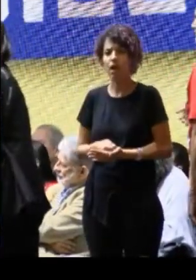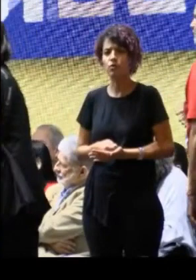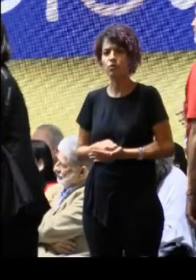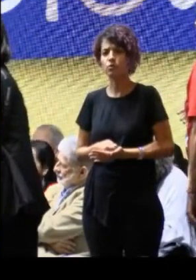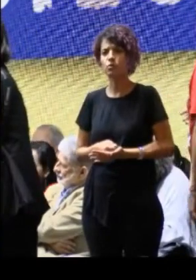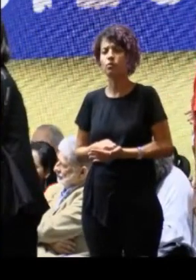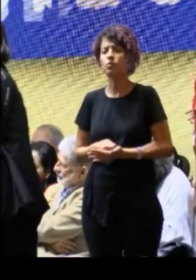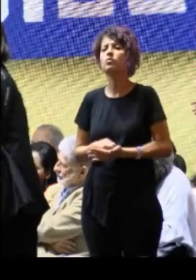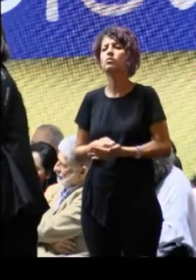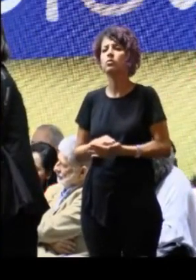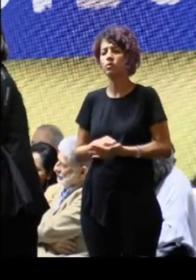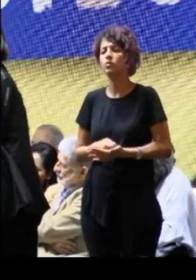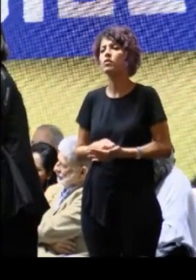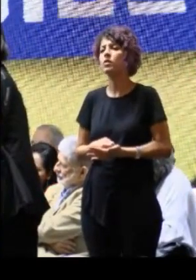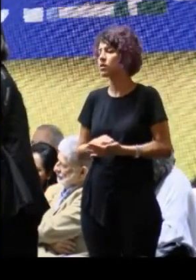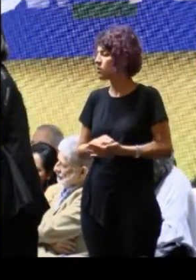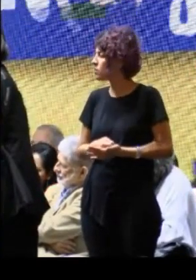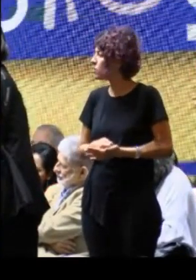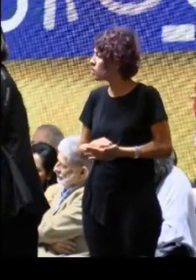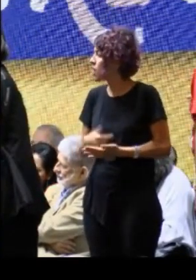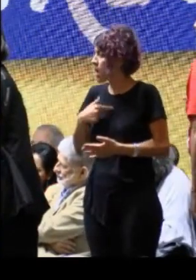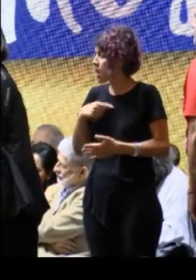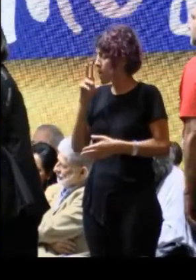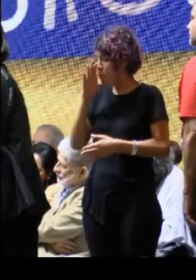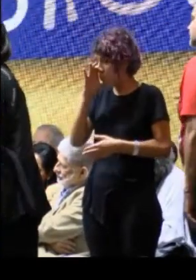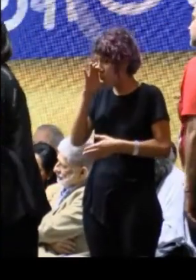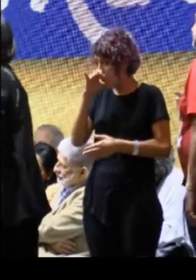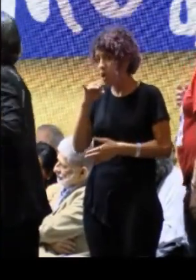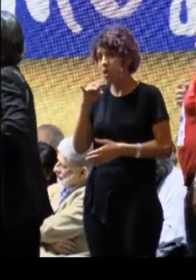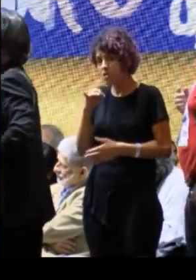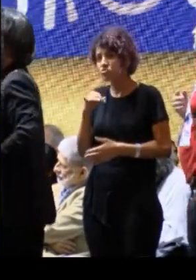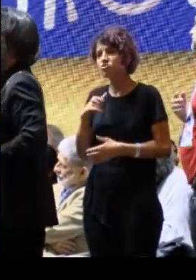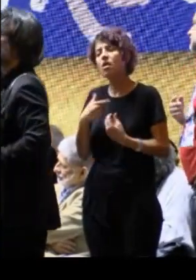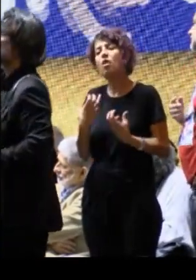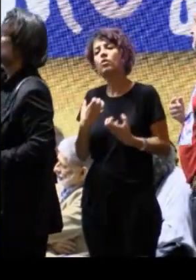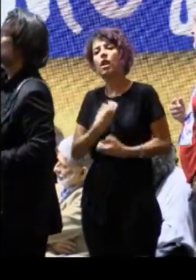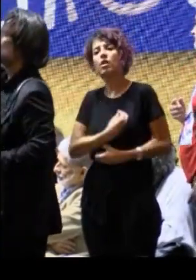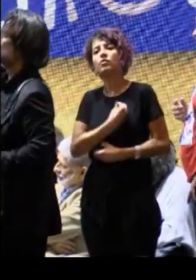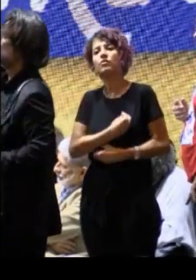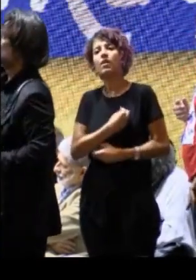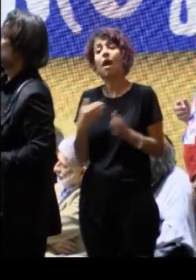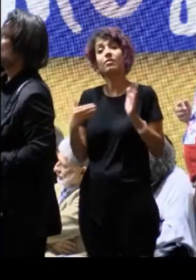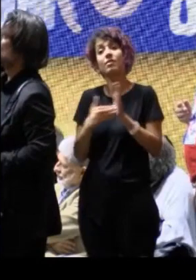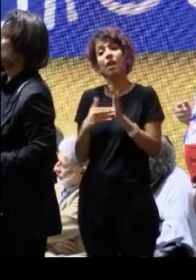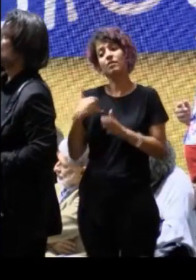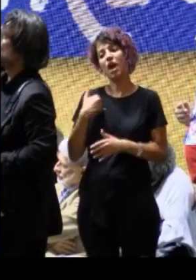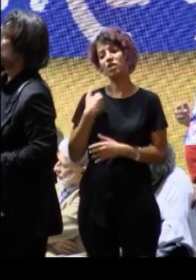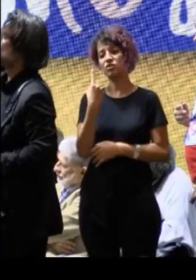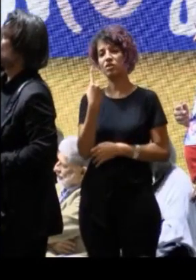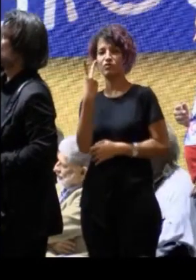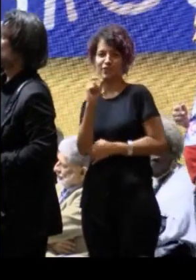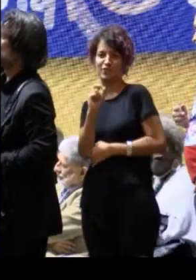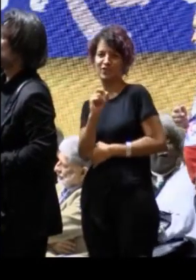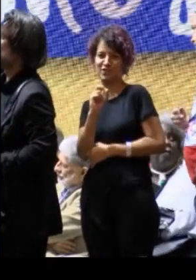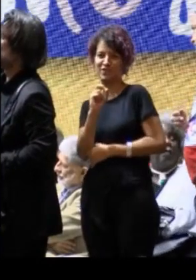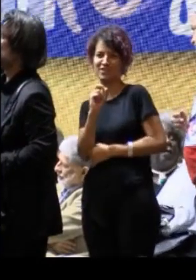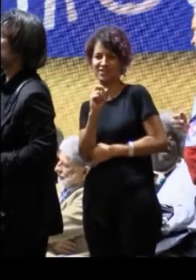estou discutindo com o do além que eu quero viver até 120 anos.